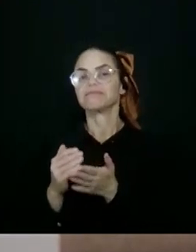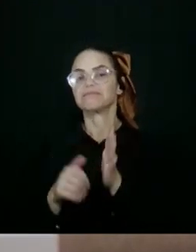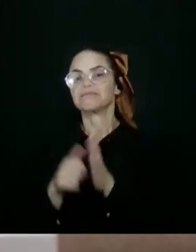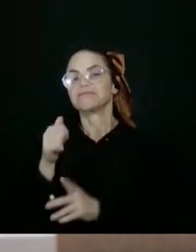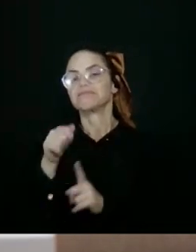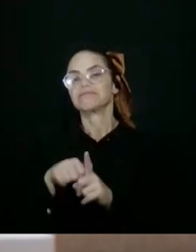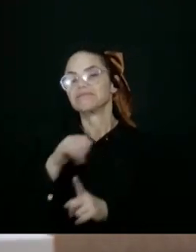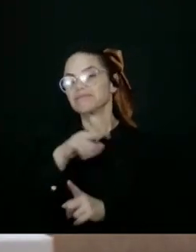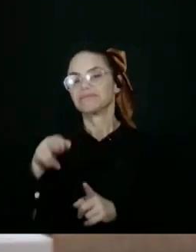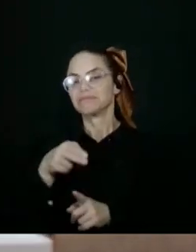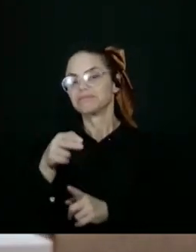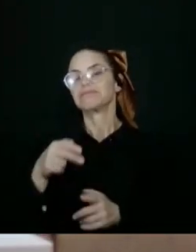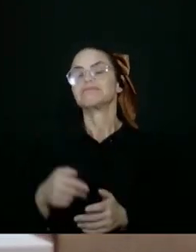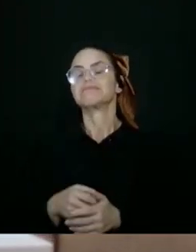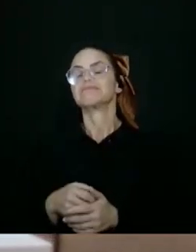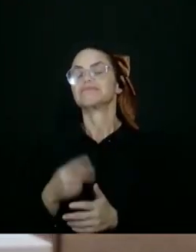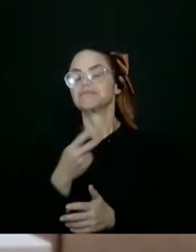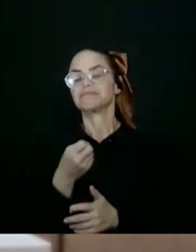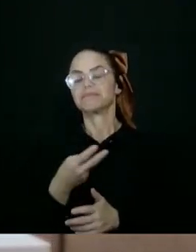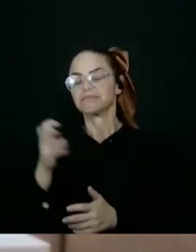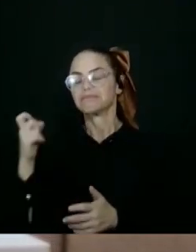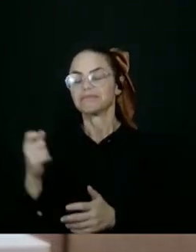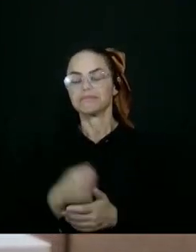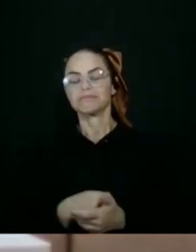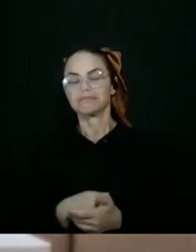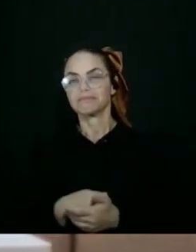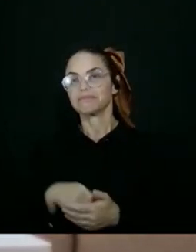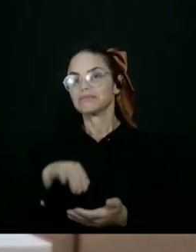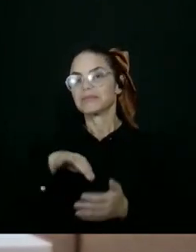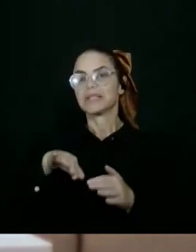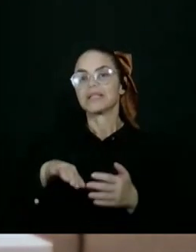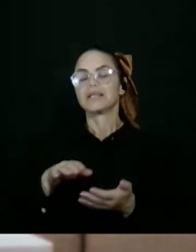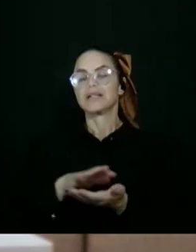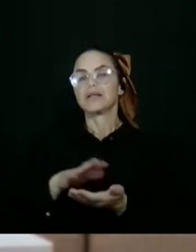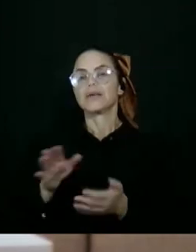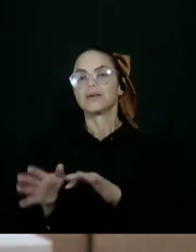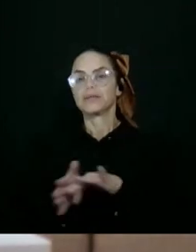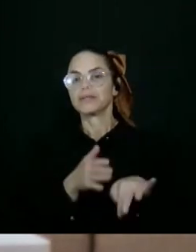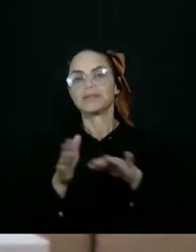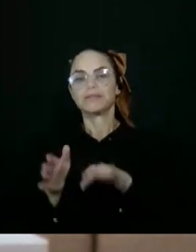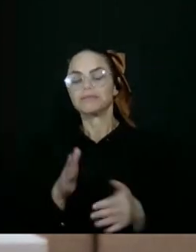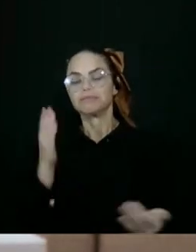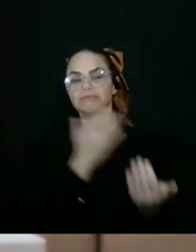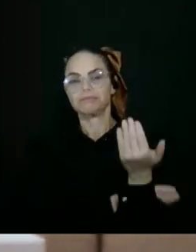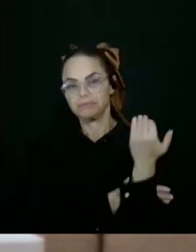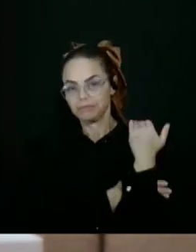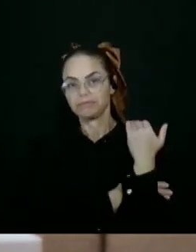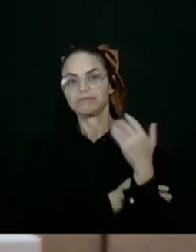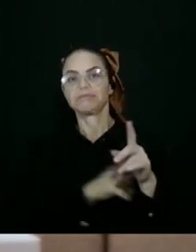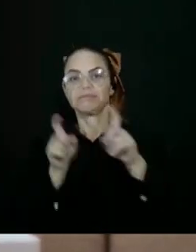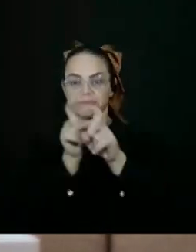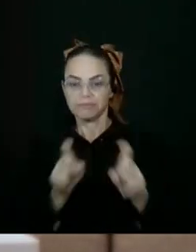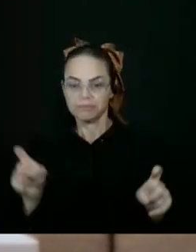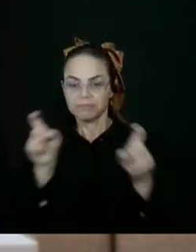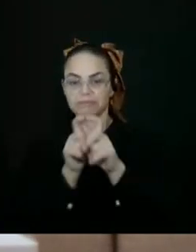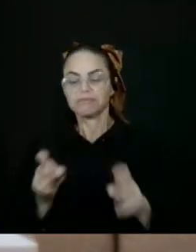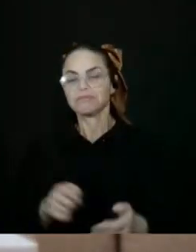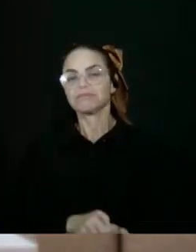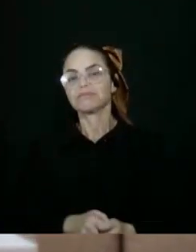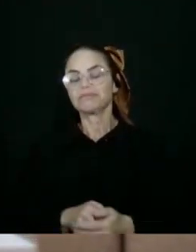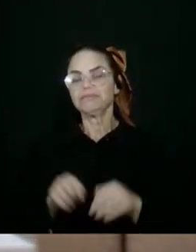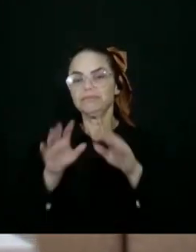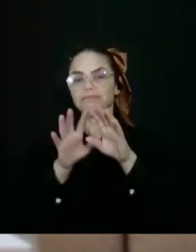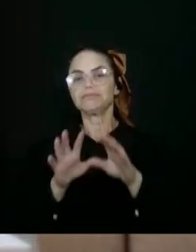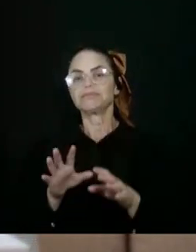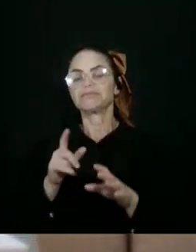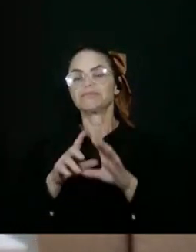2025. Então, tudo que acontece já vai separando, vai deixando numa pasta no seu computador, vai deixando na nuvem, vai deixando... Quem é do papel,